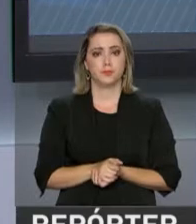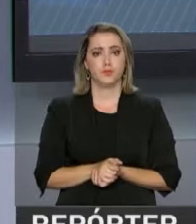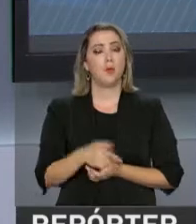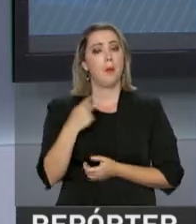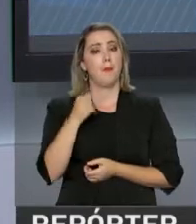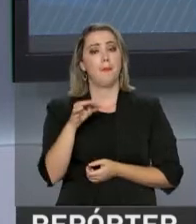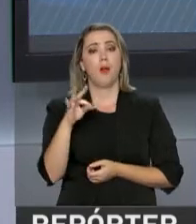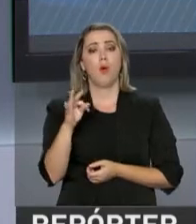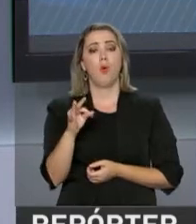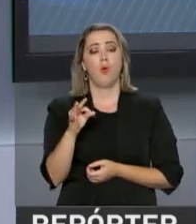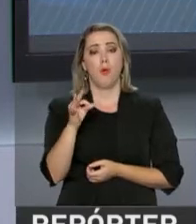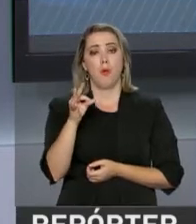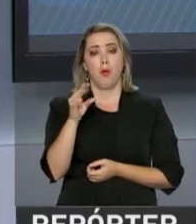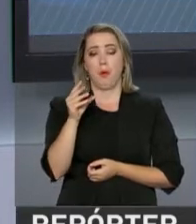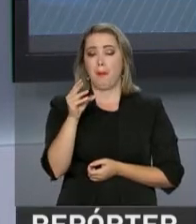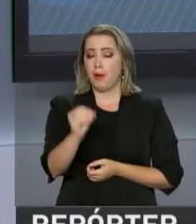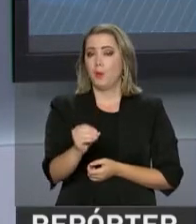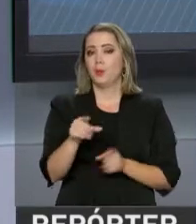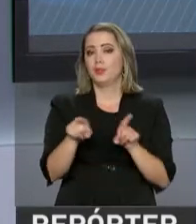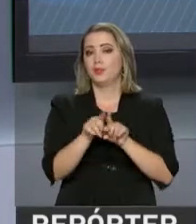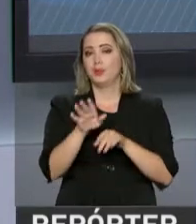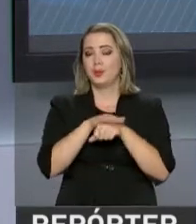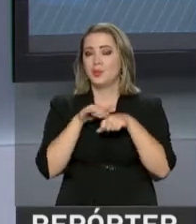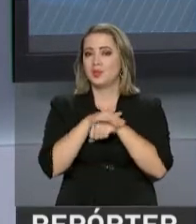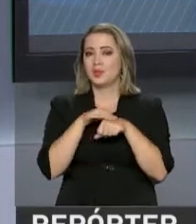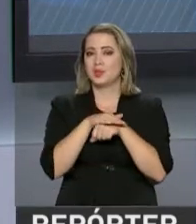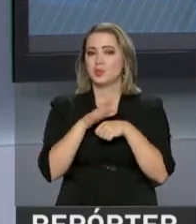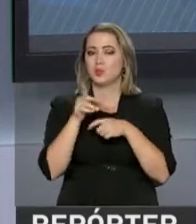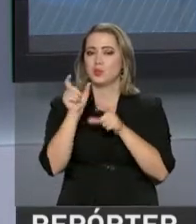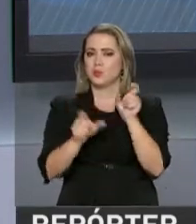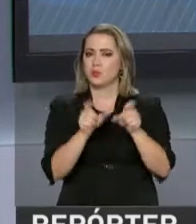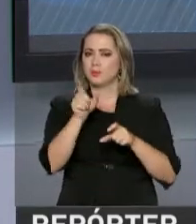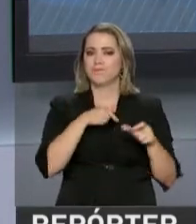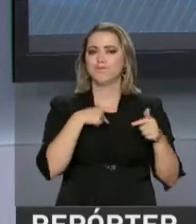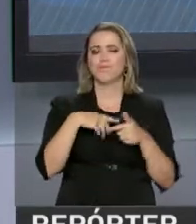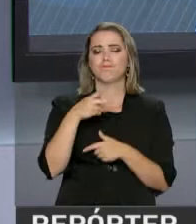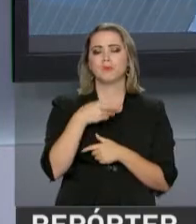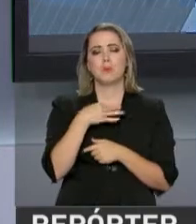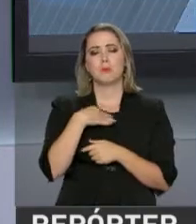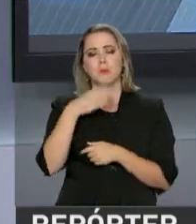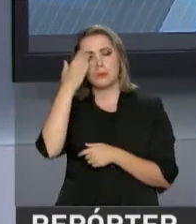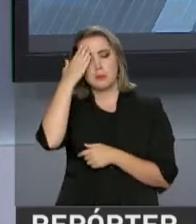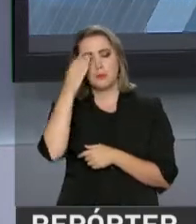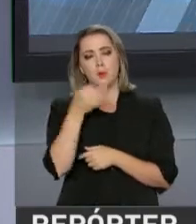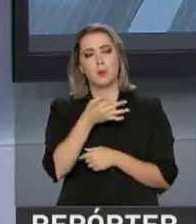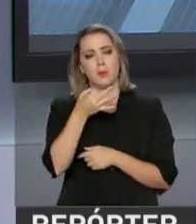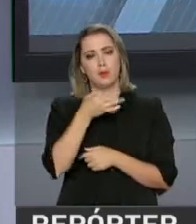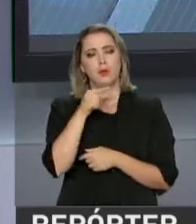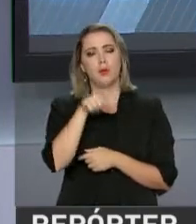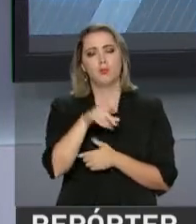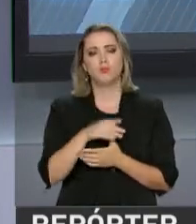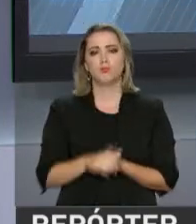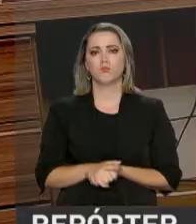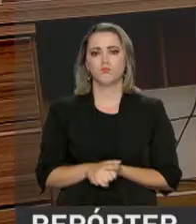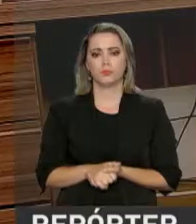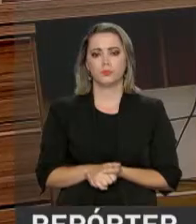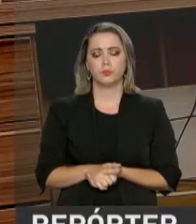paulo la sálvia conversou com trabalhadores e especialistas para saber o que eles acham da reforma trabalhista